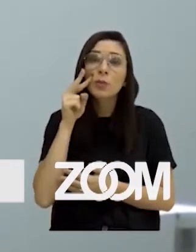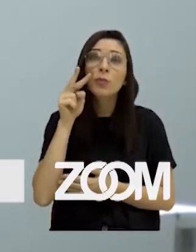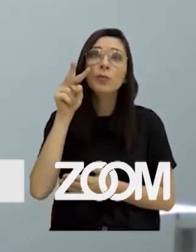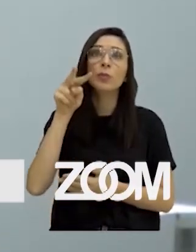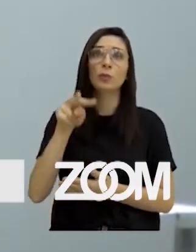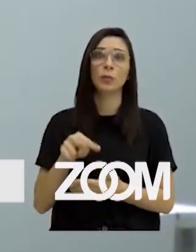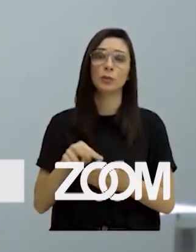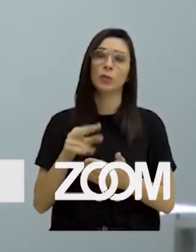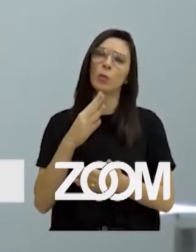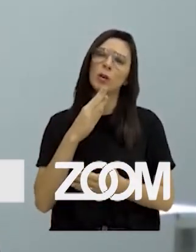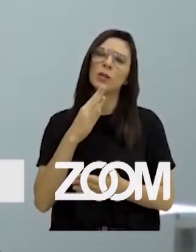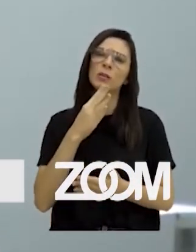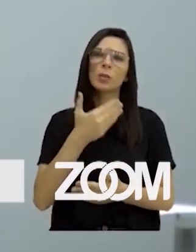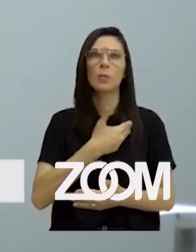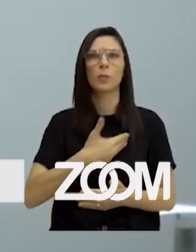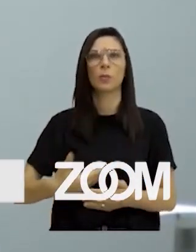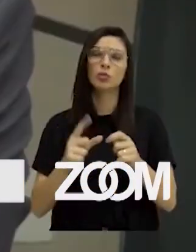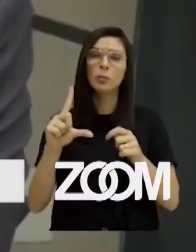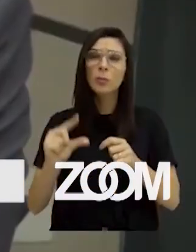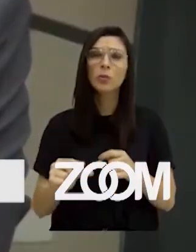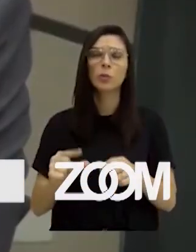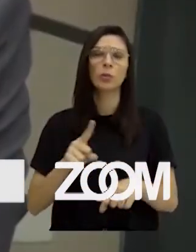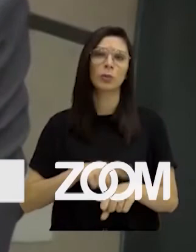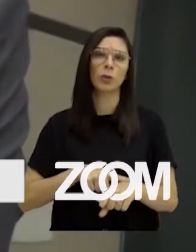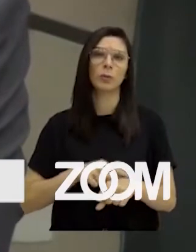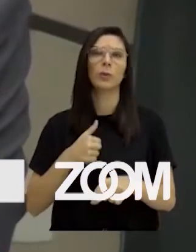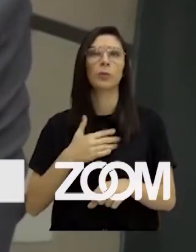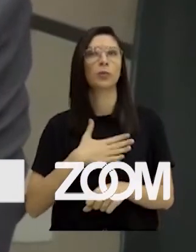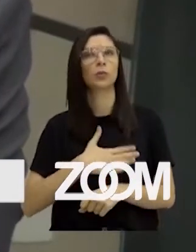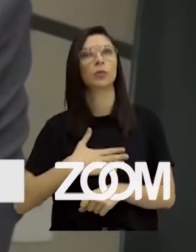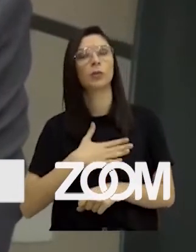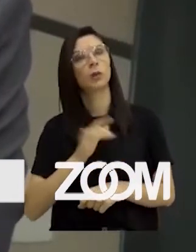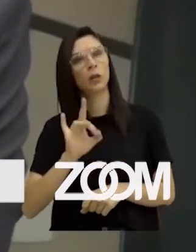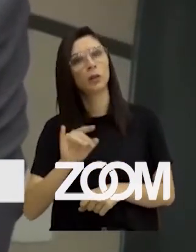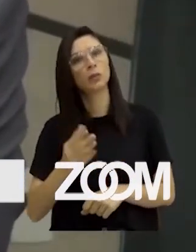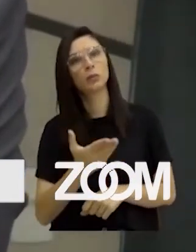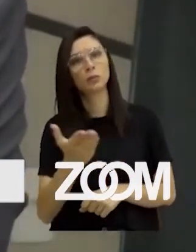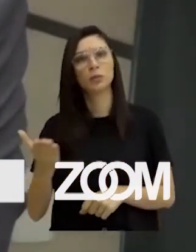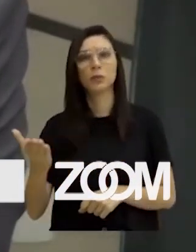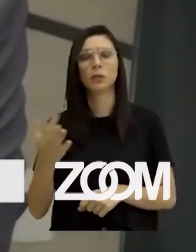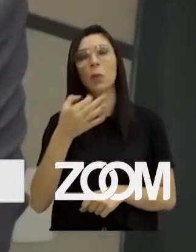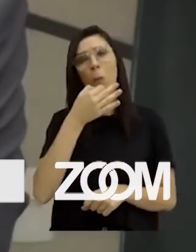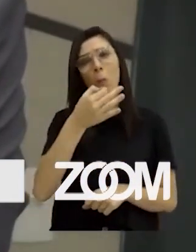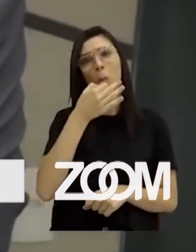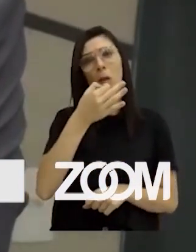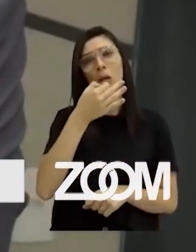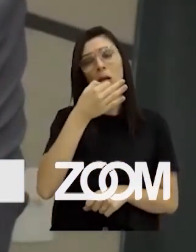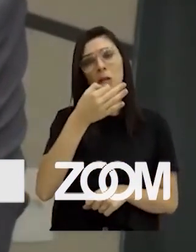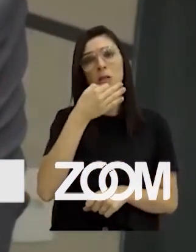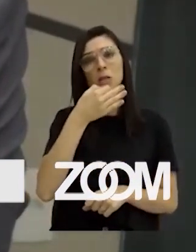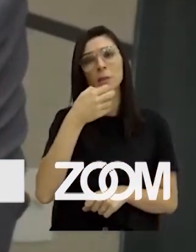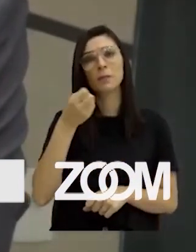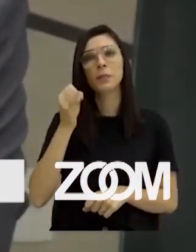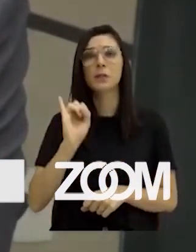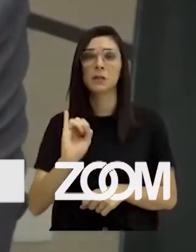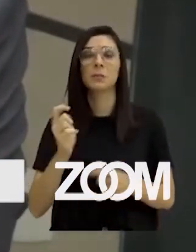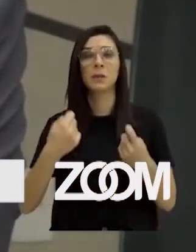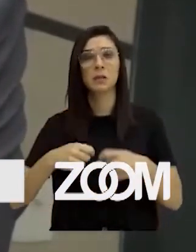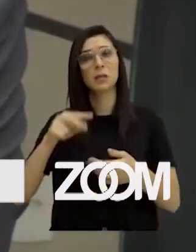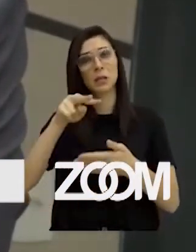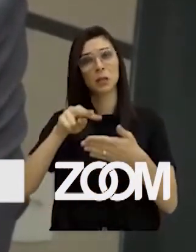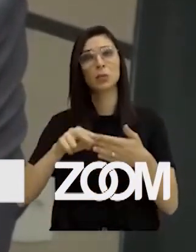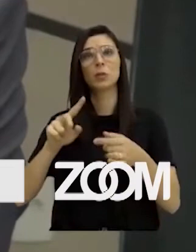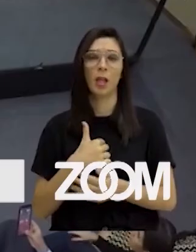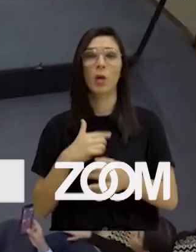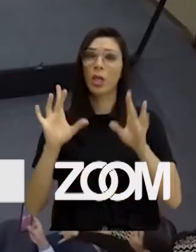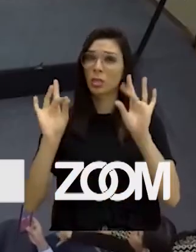de conhecimento público e notório. O Guenin disse também que, como membro da Comissão de Finanças e Orçamentos, quer dar seu próprio parecer.